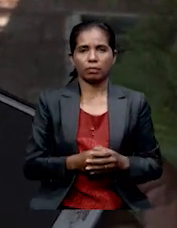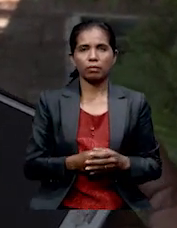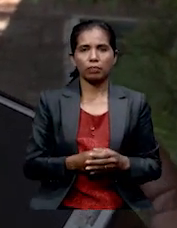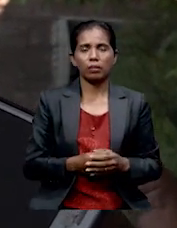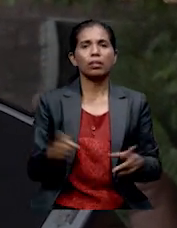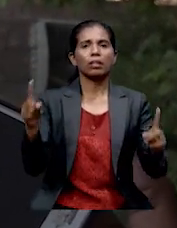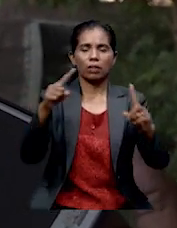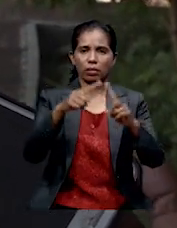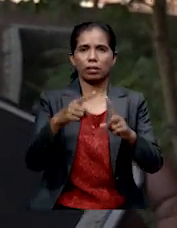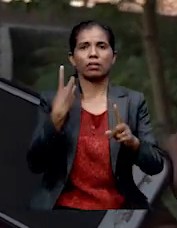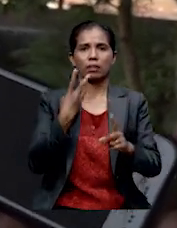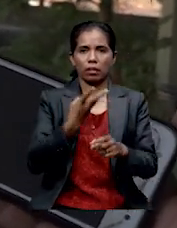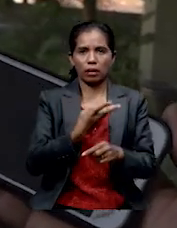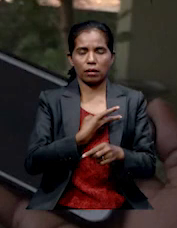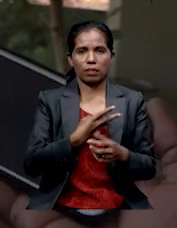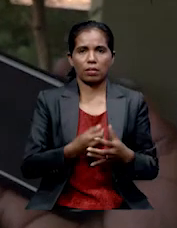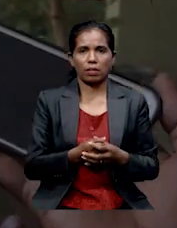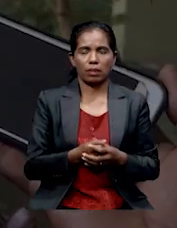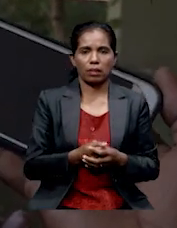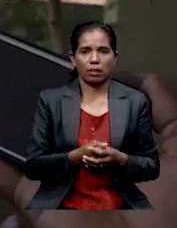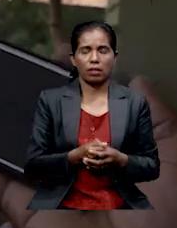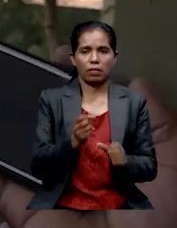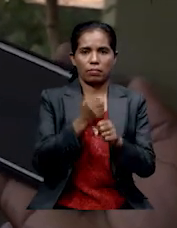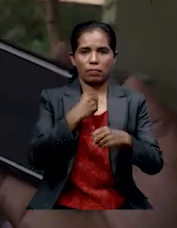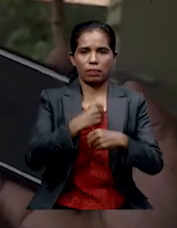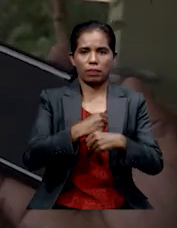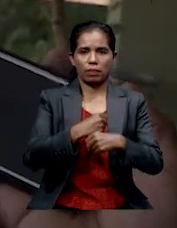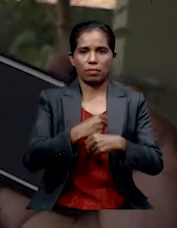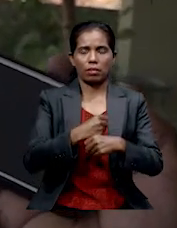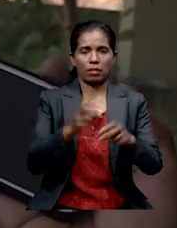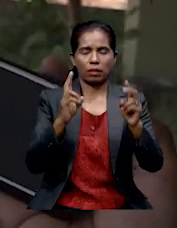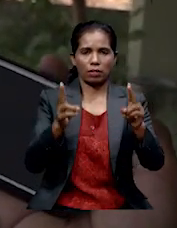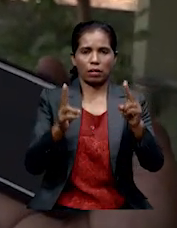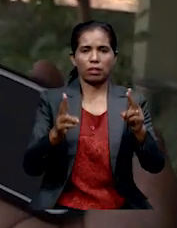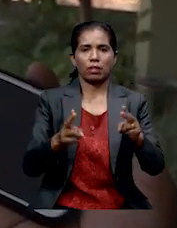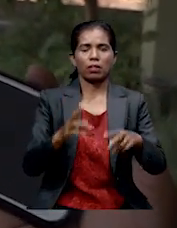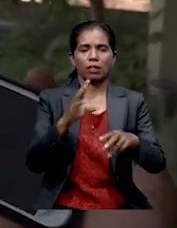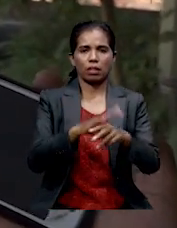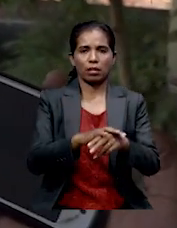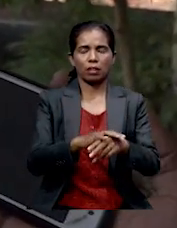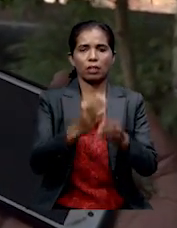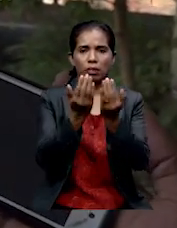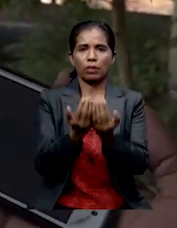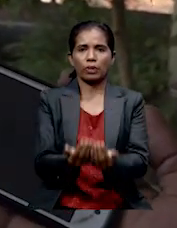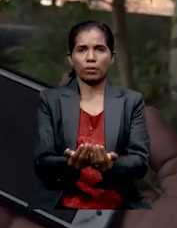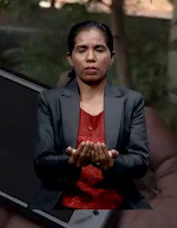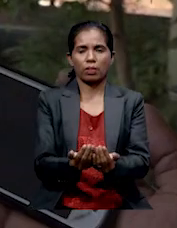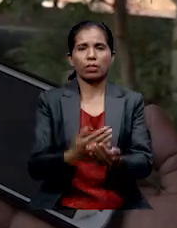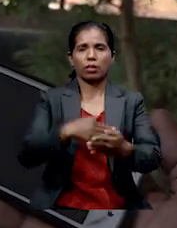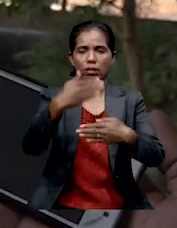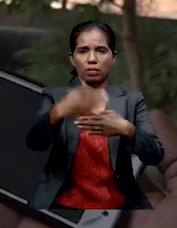toho tone ita halo halo kedas medidas sida nebe torang ultrapasa